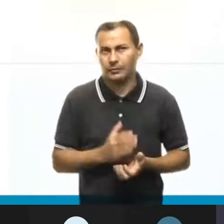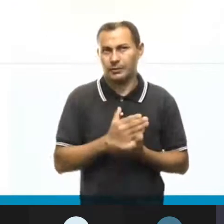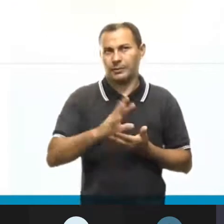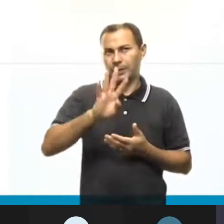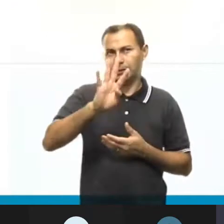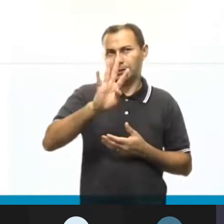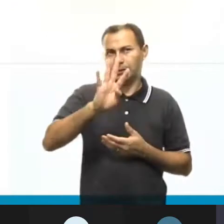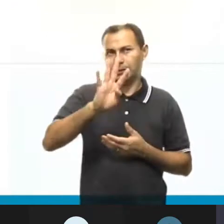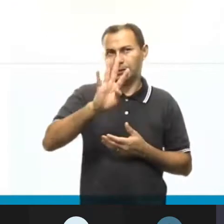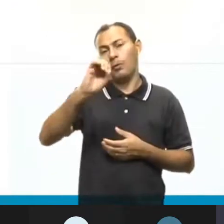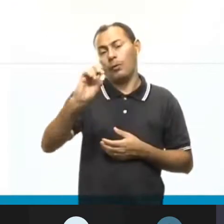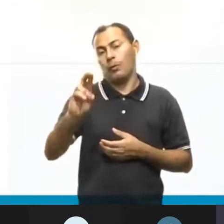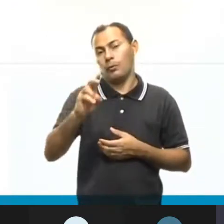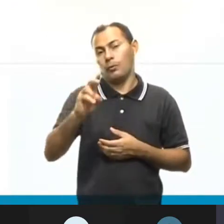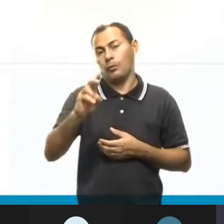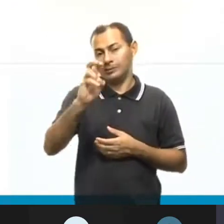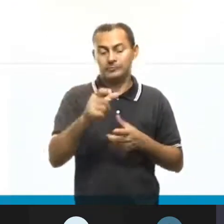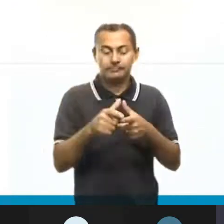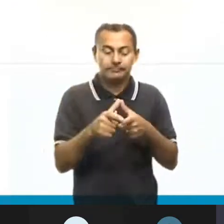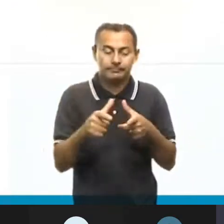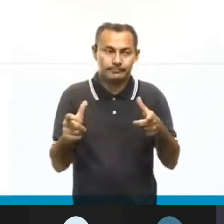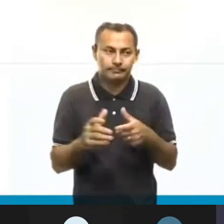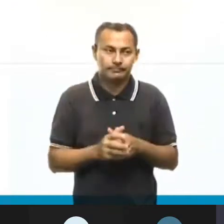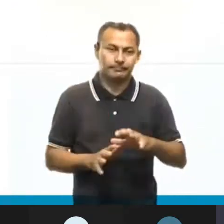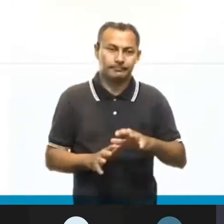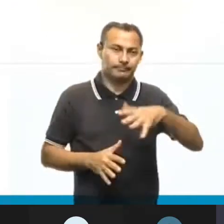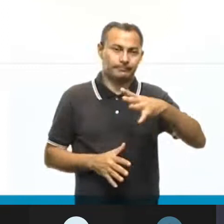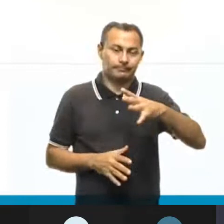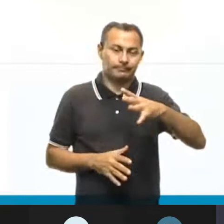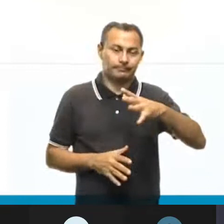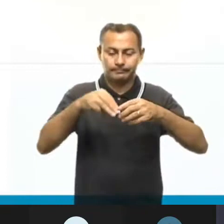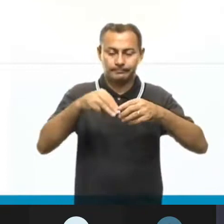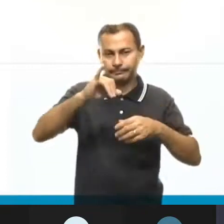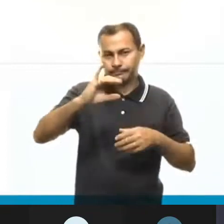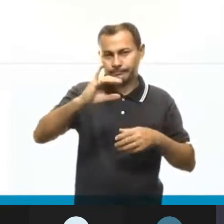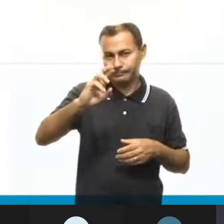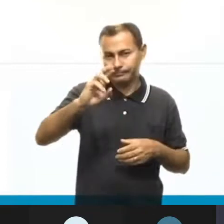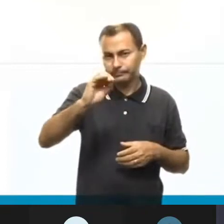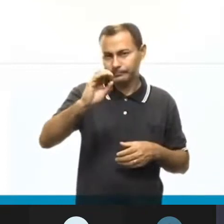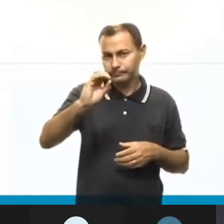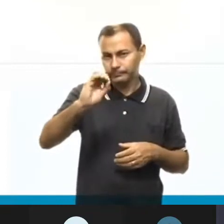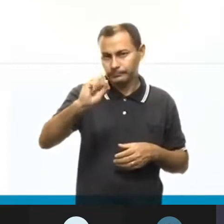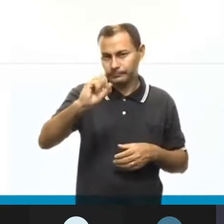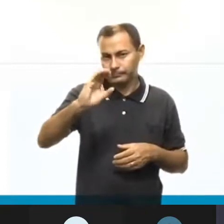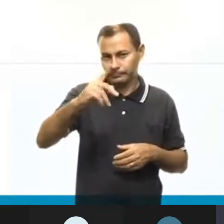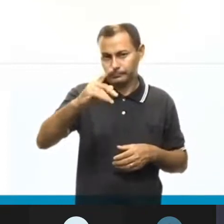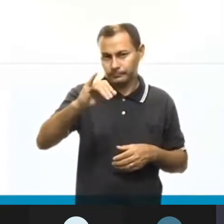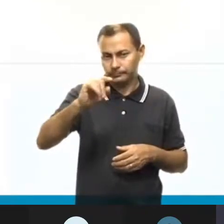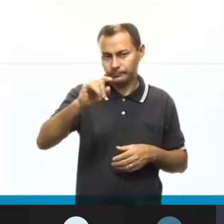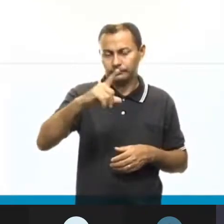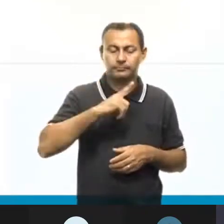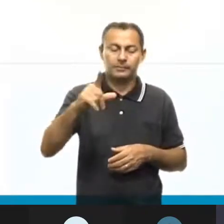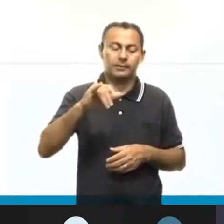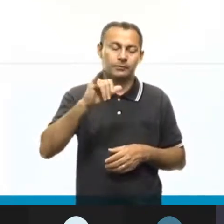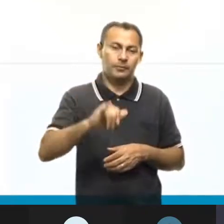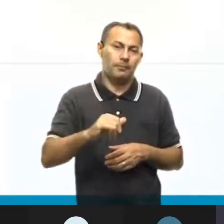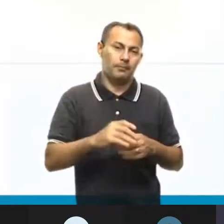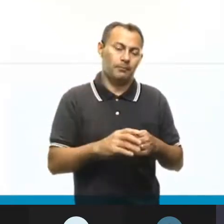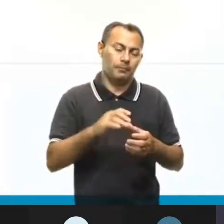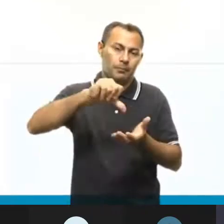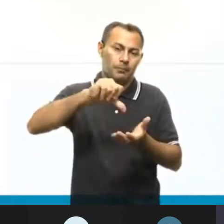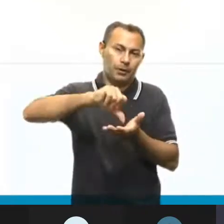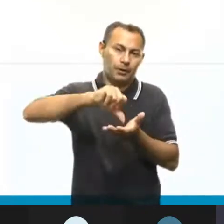de 4 ou 5, tá? Depende do microscópio que você tem aí no polo. Então,